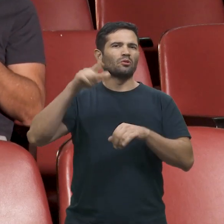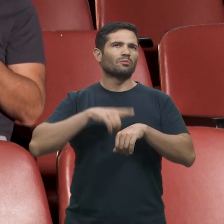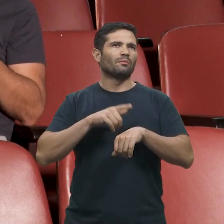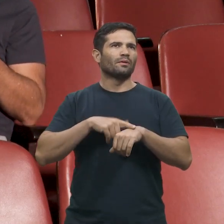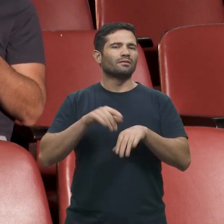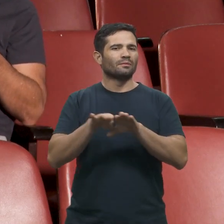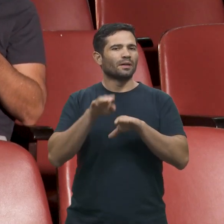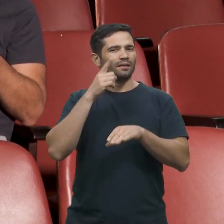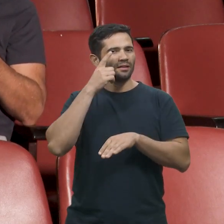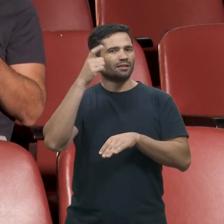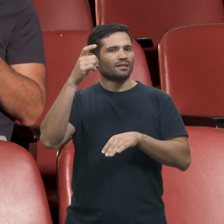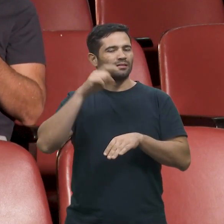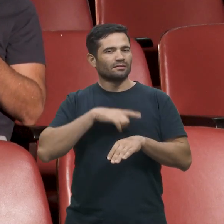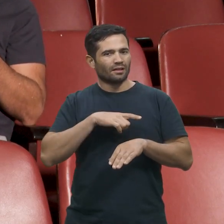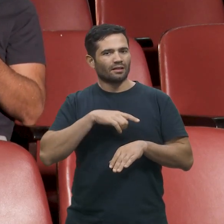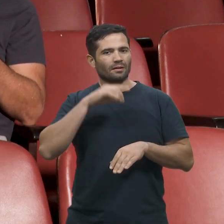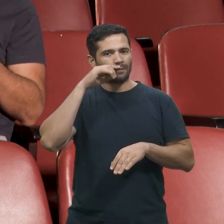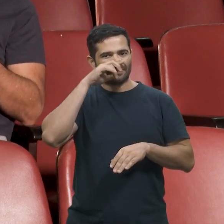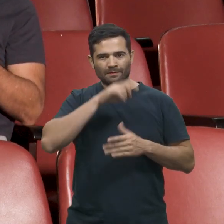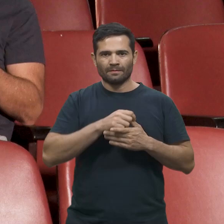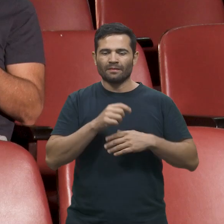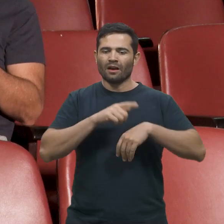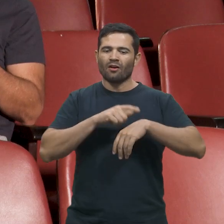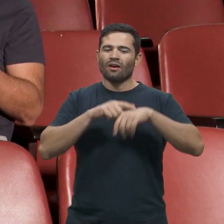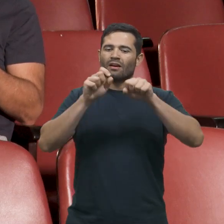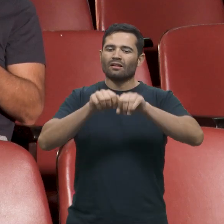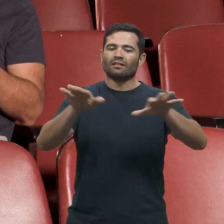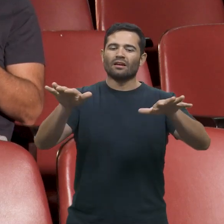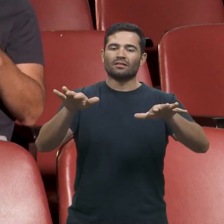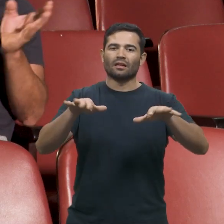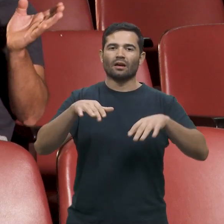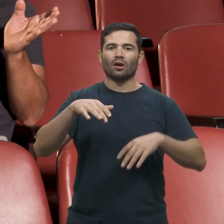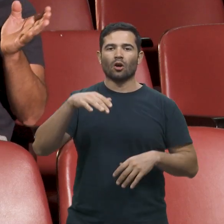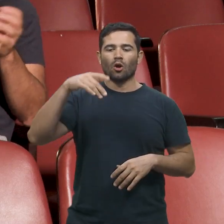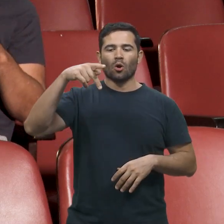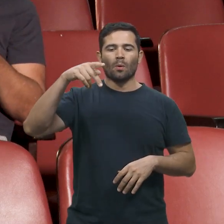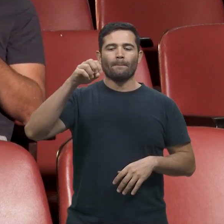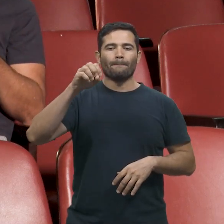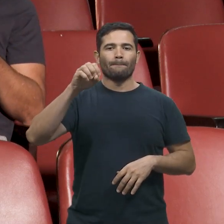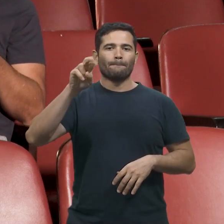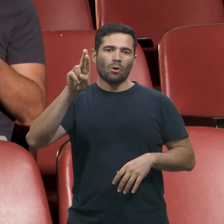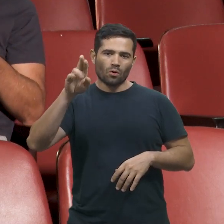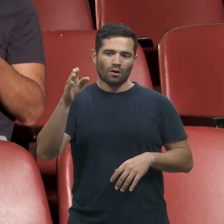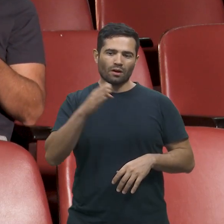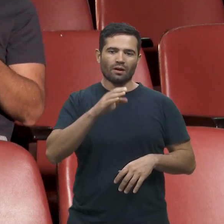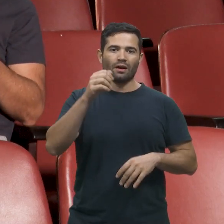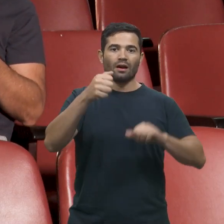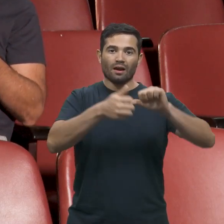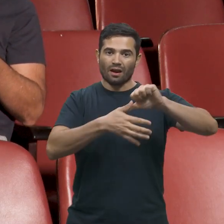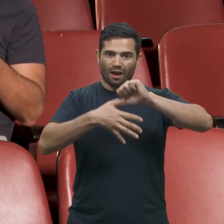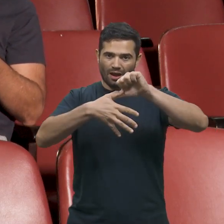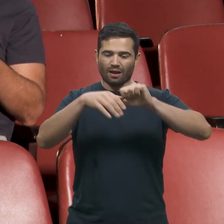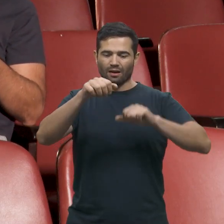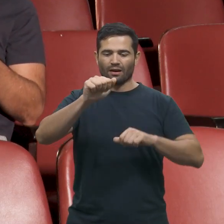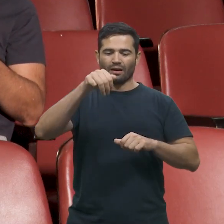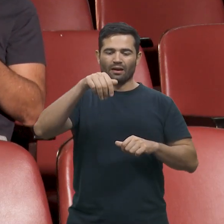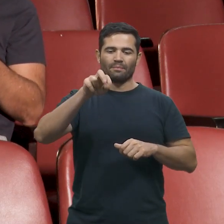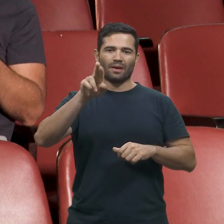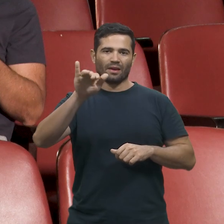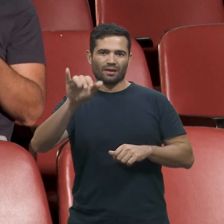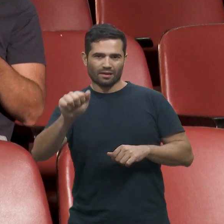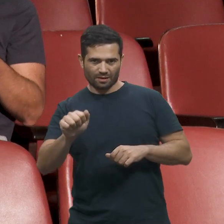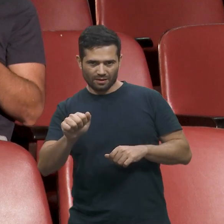Teve um outro momento muito interessante do Irmãos e Irmãos, quando a gente lança o Por América aqui, que a gente juntou o Willy Sucher, né,